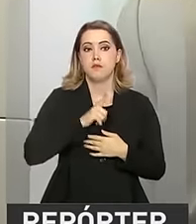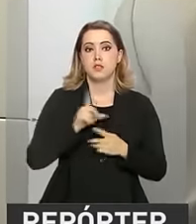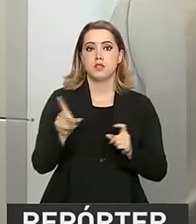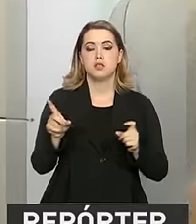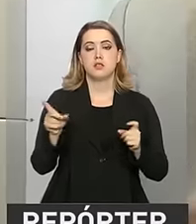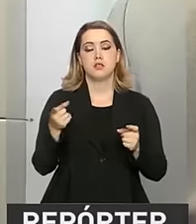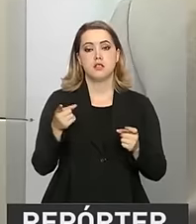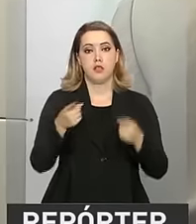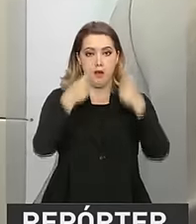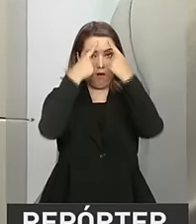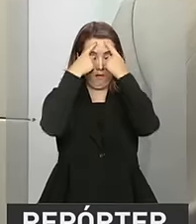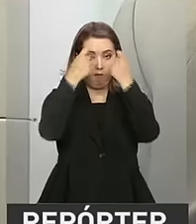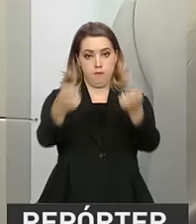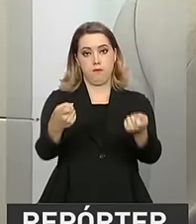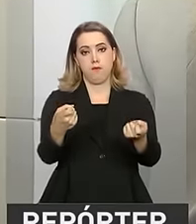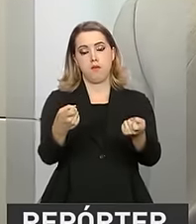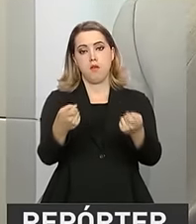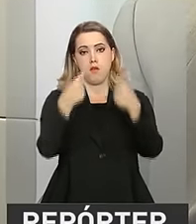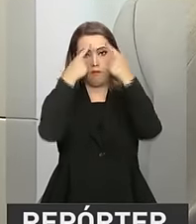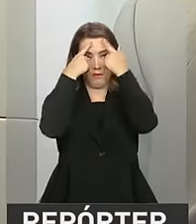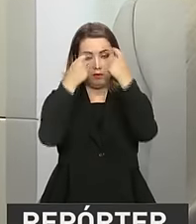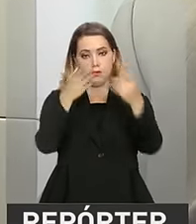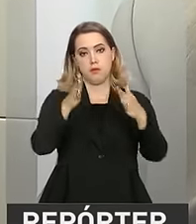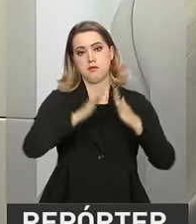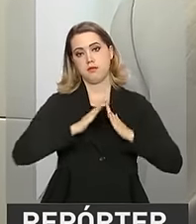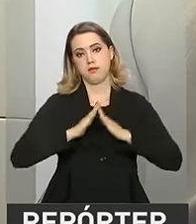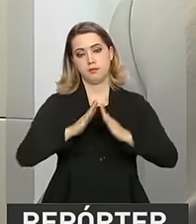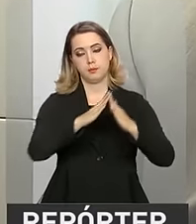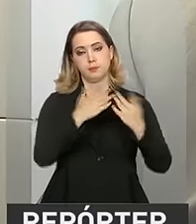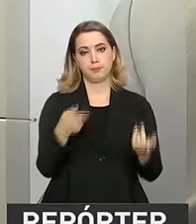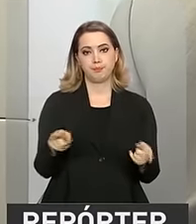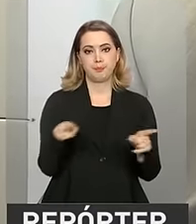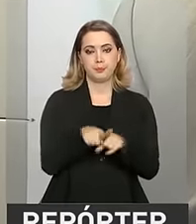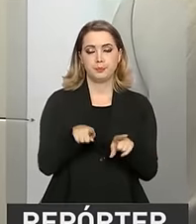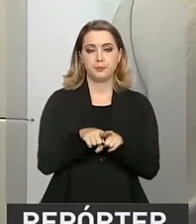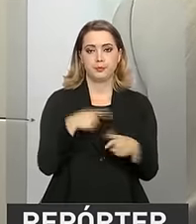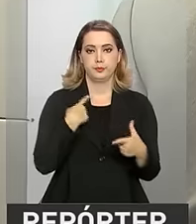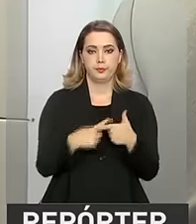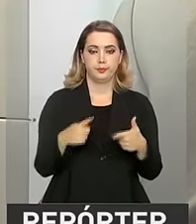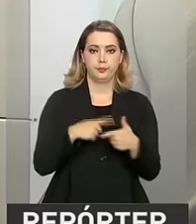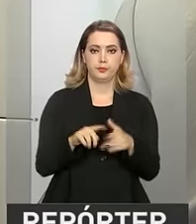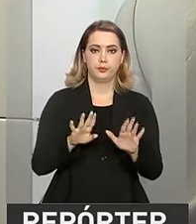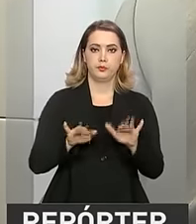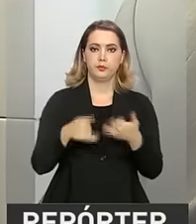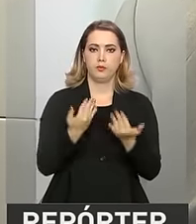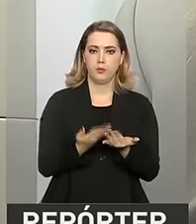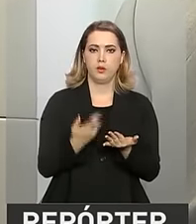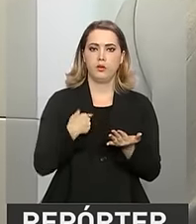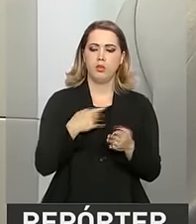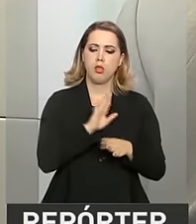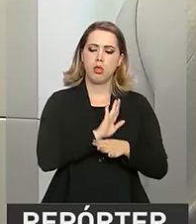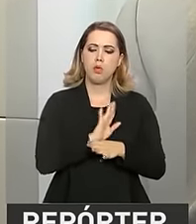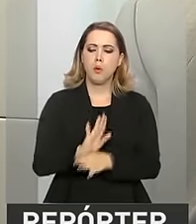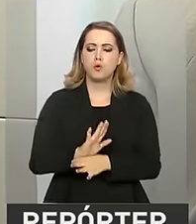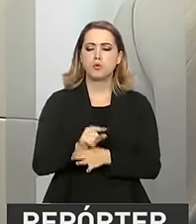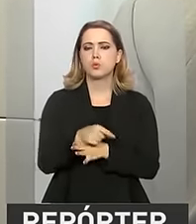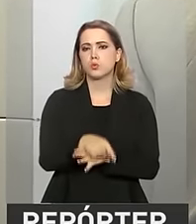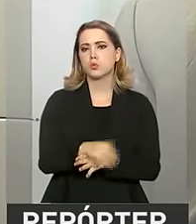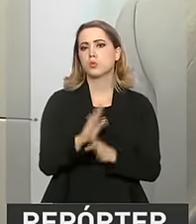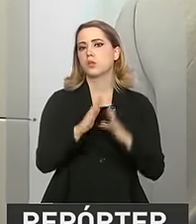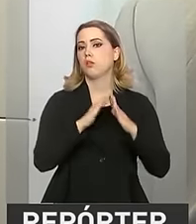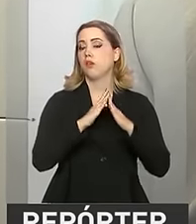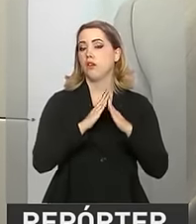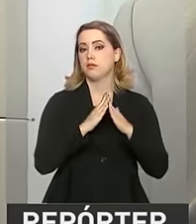também né que também é devastadora para essa criança né né então ela ela de alguma maneira vai ter um apoio as famílias vão ter um apoio em